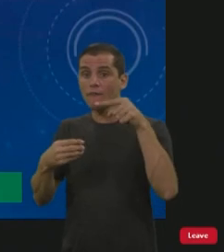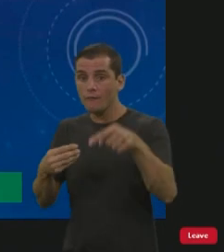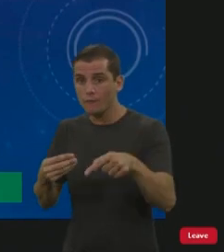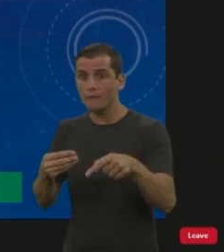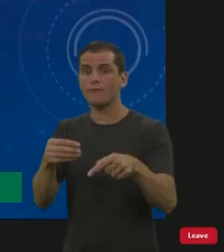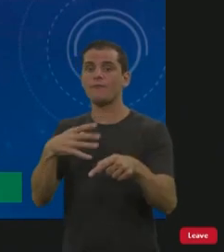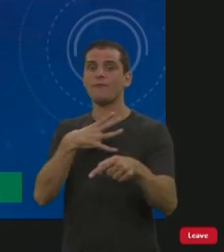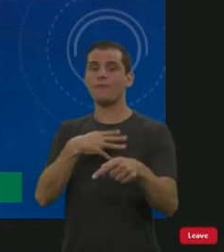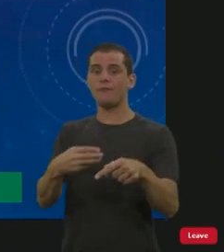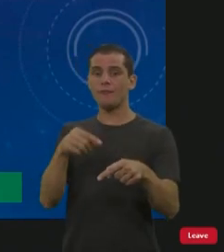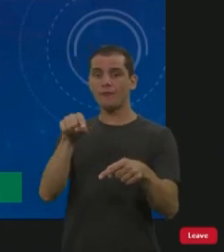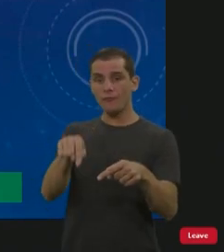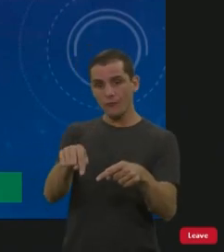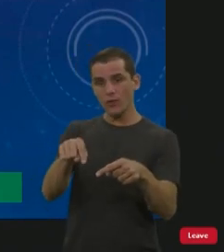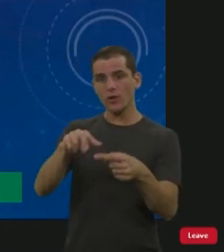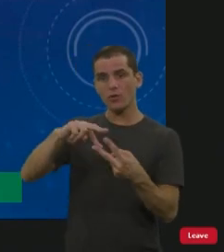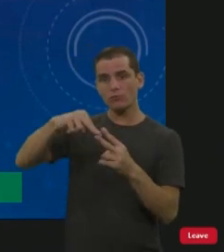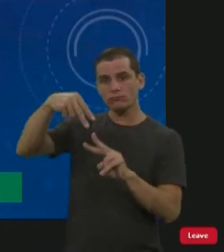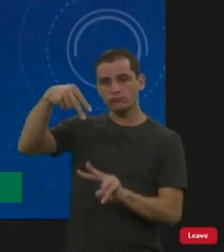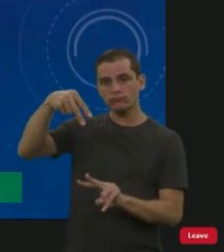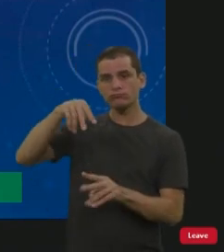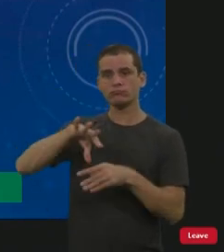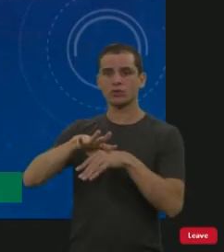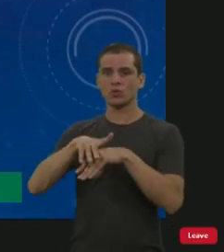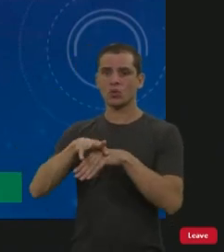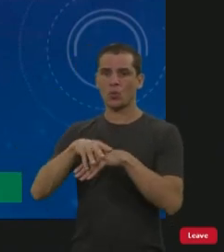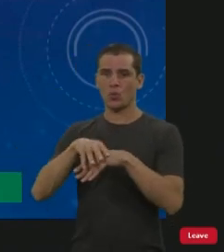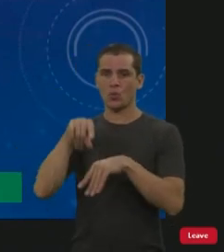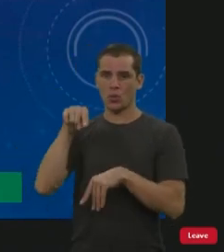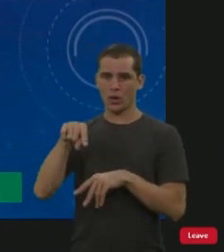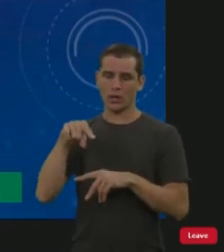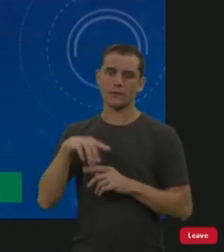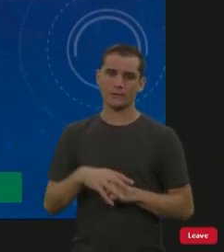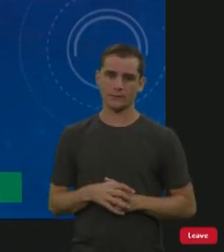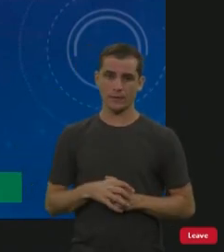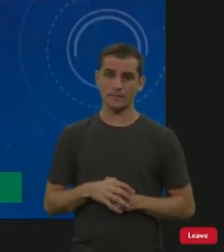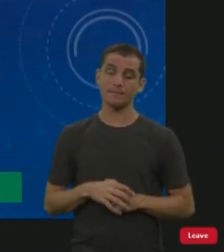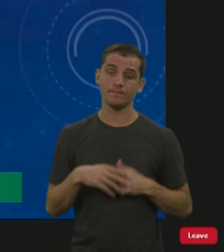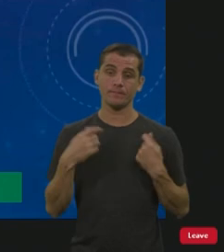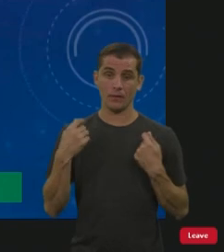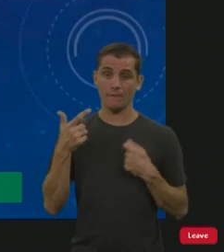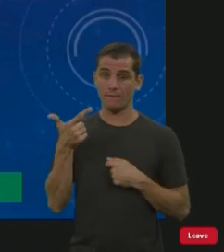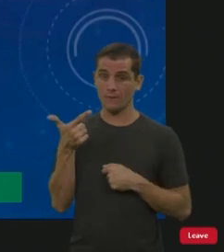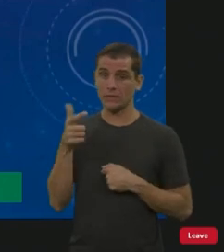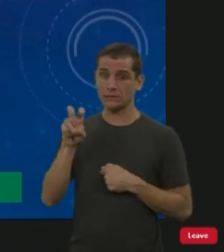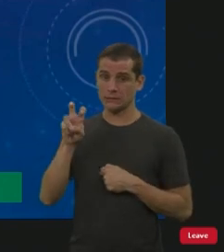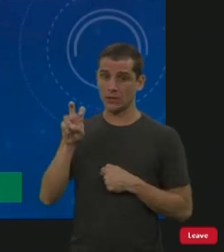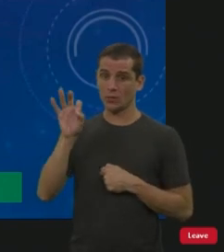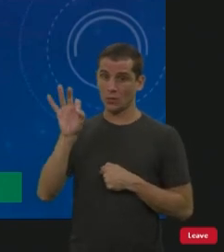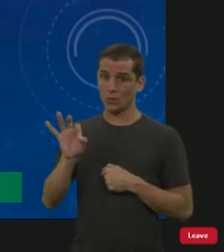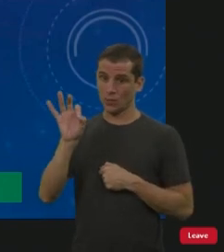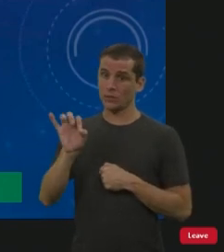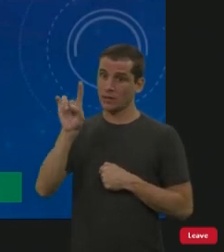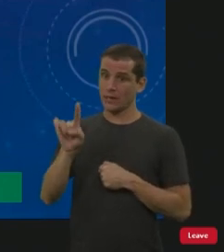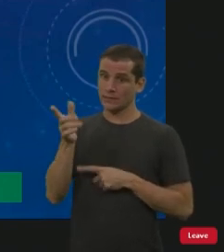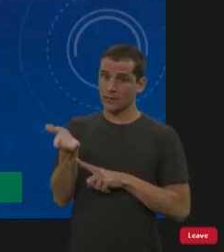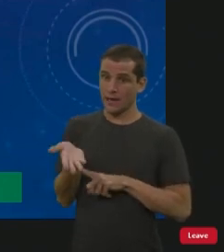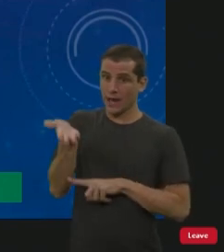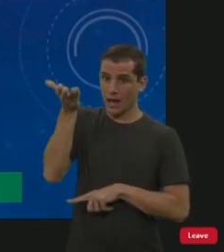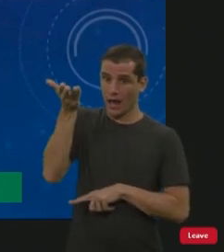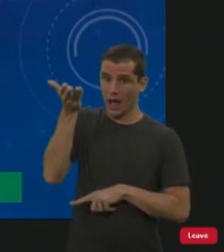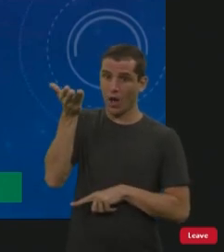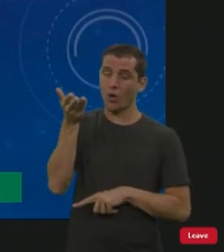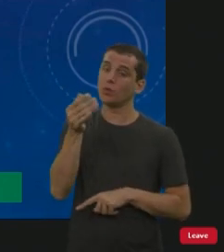a briga de todo geneticista, né, colocar isso aqui na cabeça da família. 25% é um risco altíssimo, é uma chance em 4 para